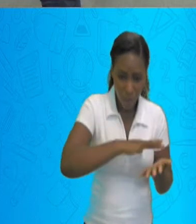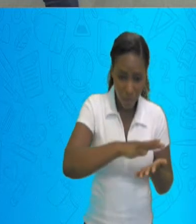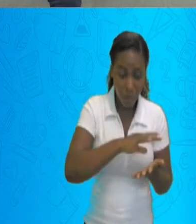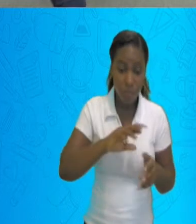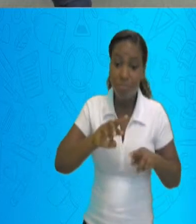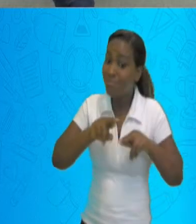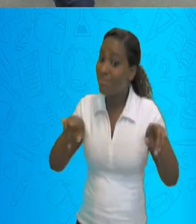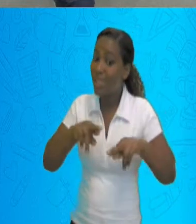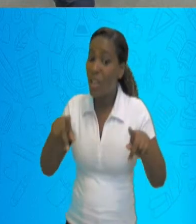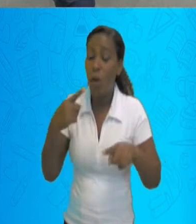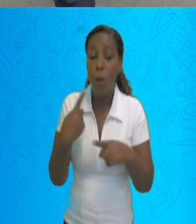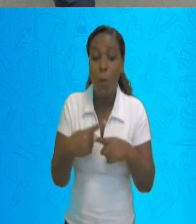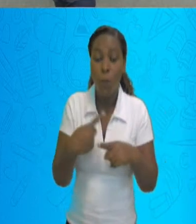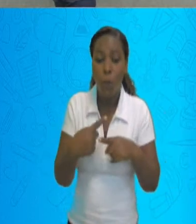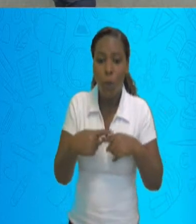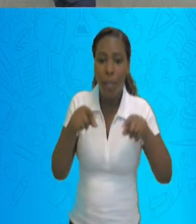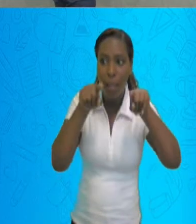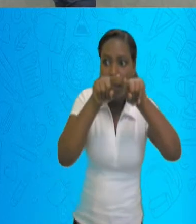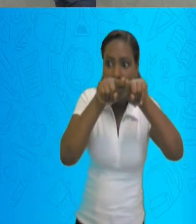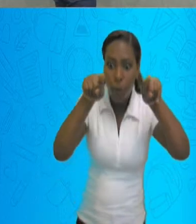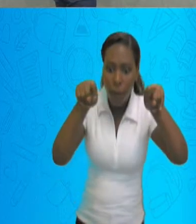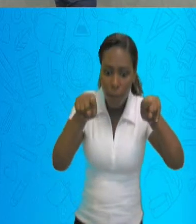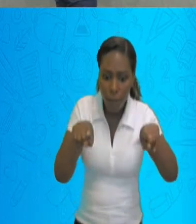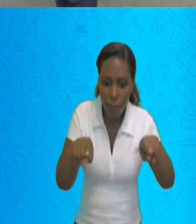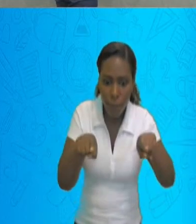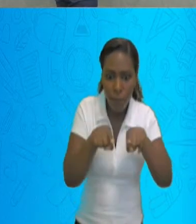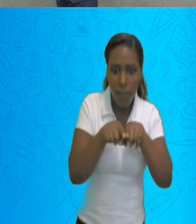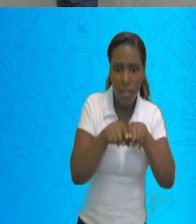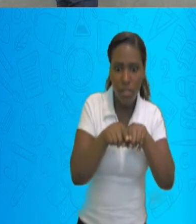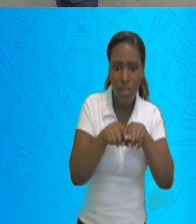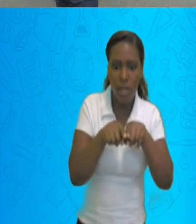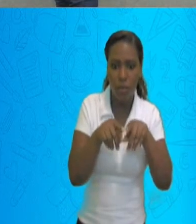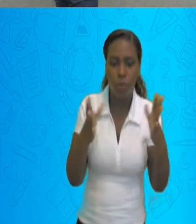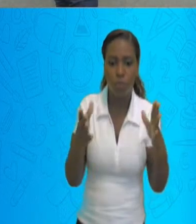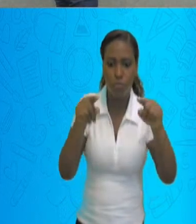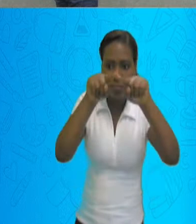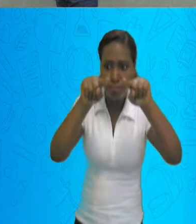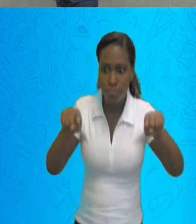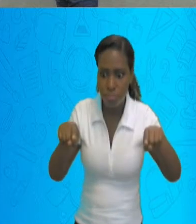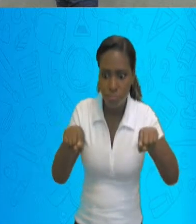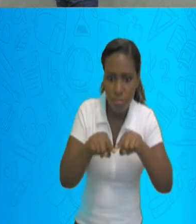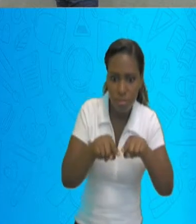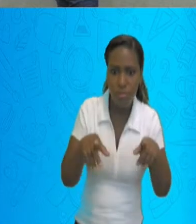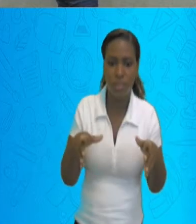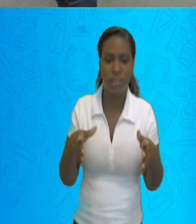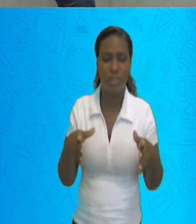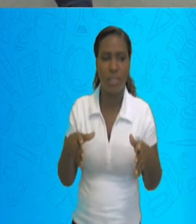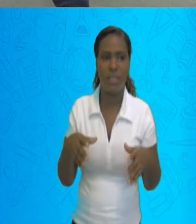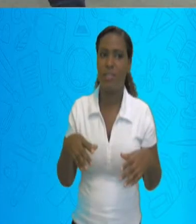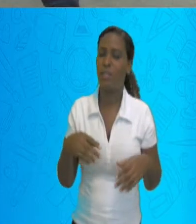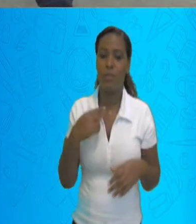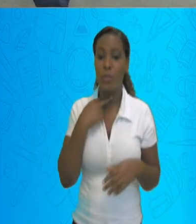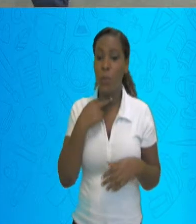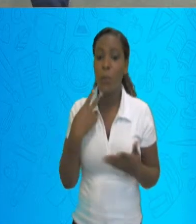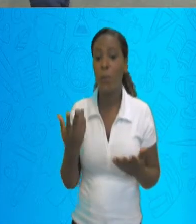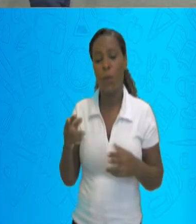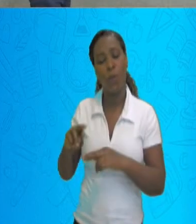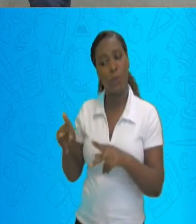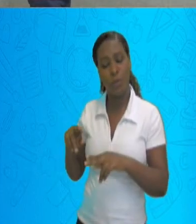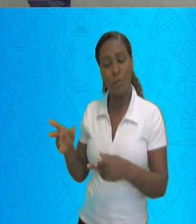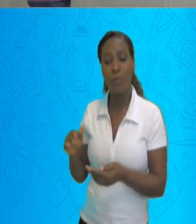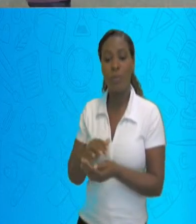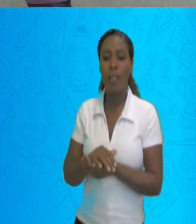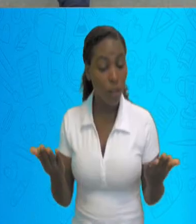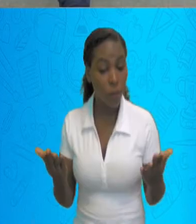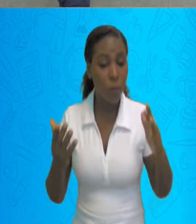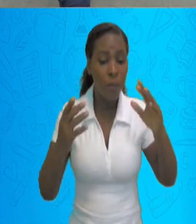fechada. Então, eu não posso considerar esse desenho aqui como um polígono. Agora, a